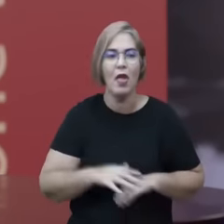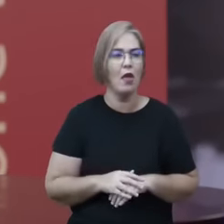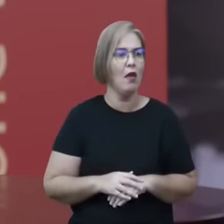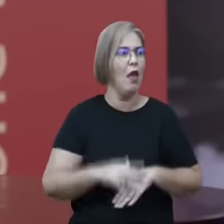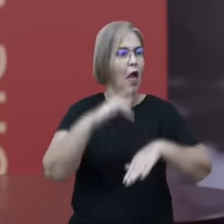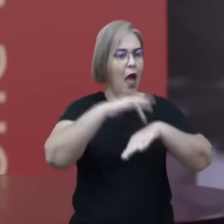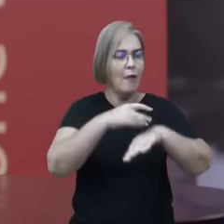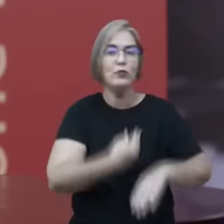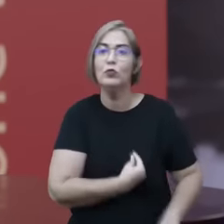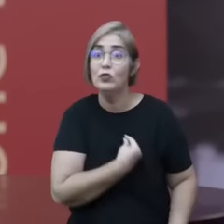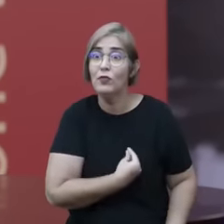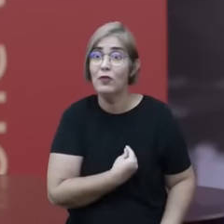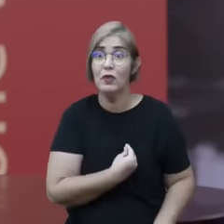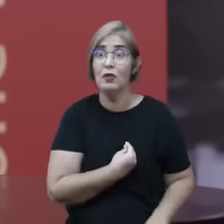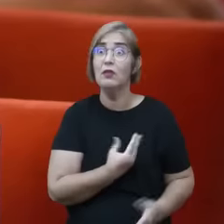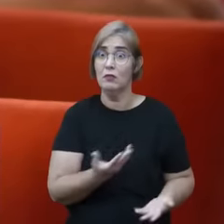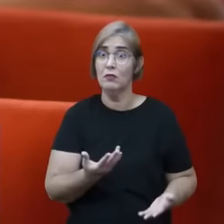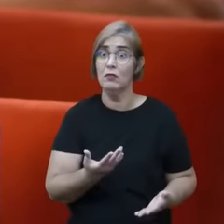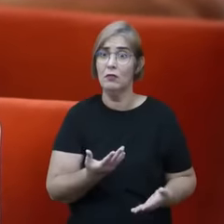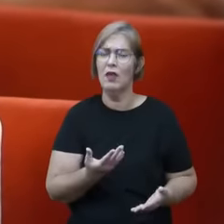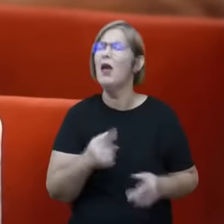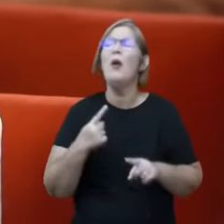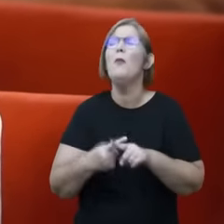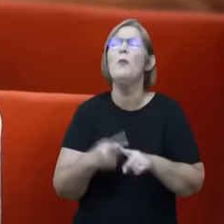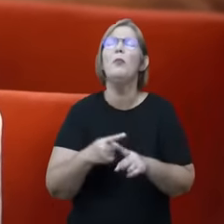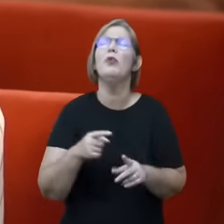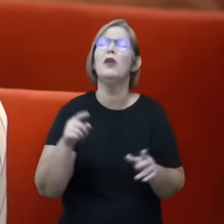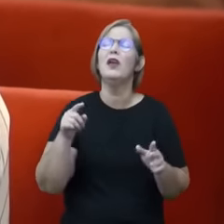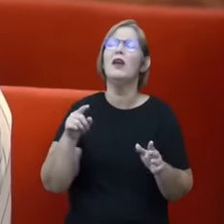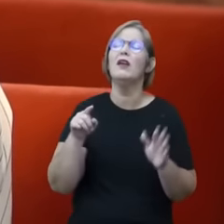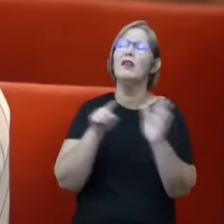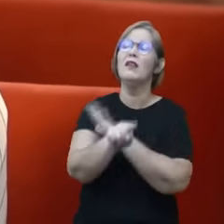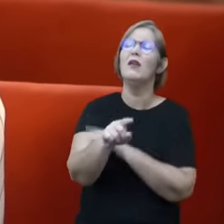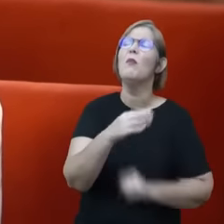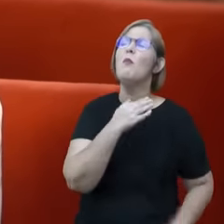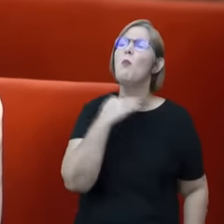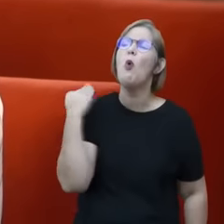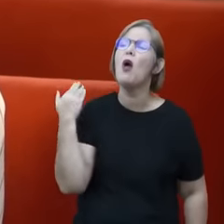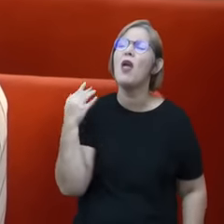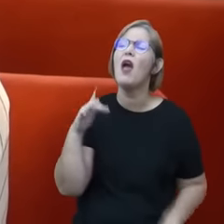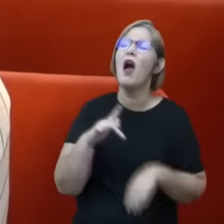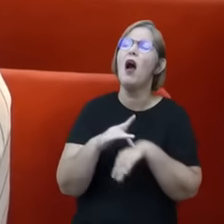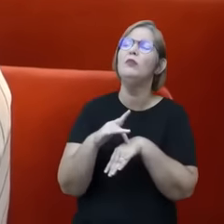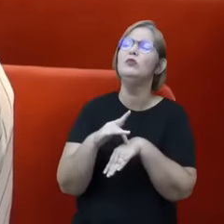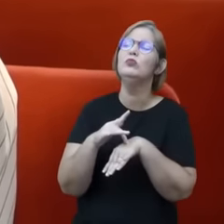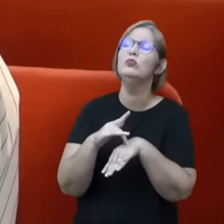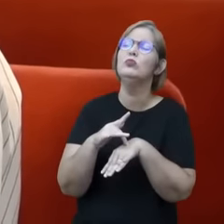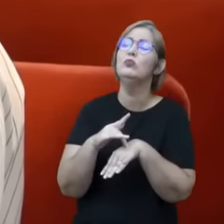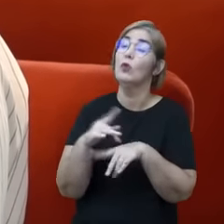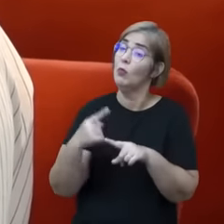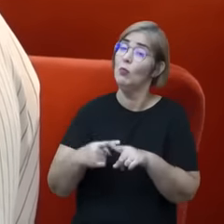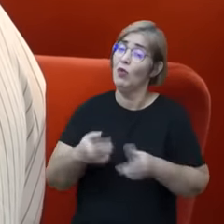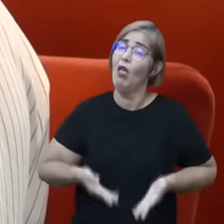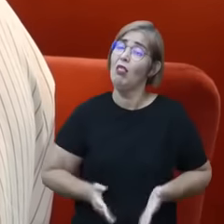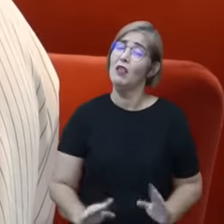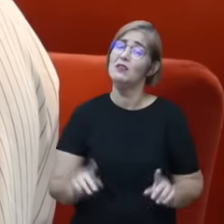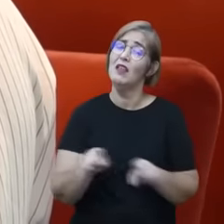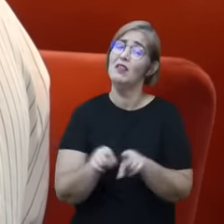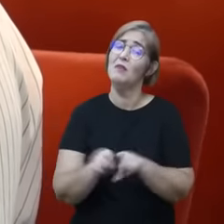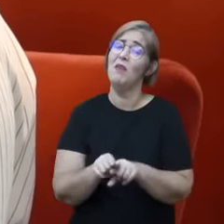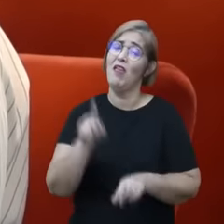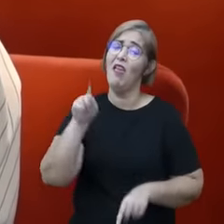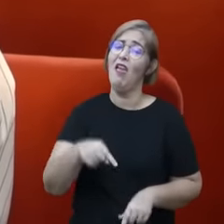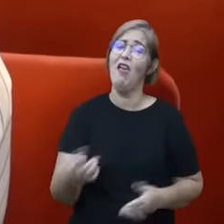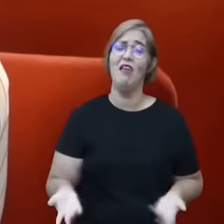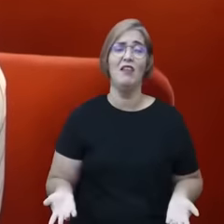nascer. Por que que morrer é um absurdo, gente? Porque nascer é um absurdo, não é? É o